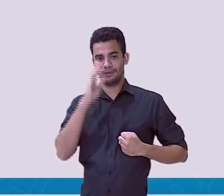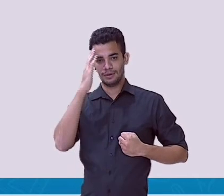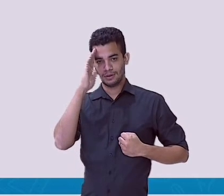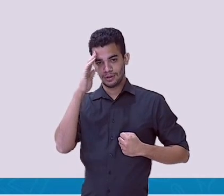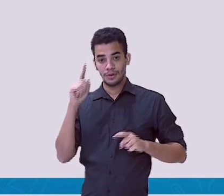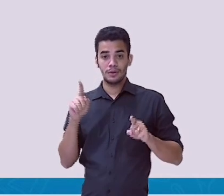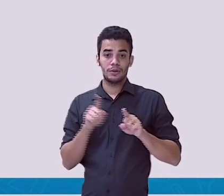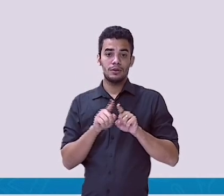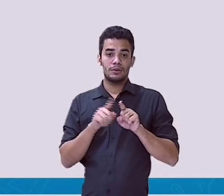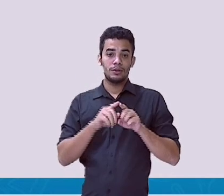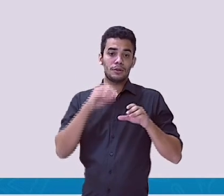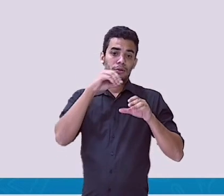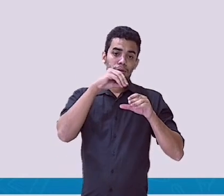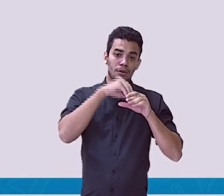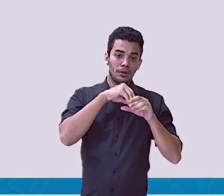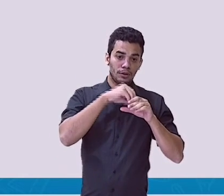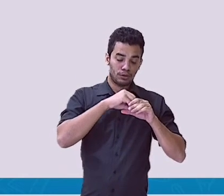limpeza, né,